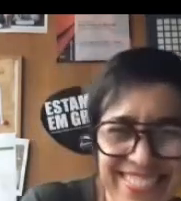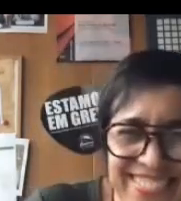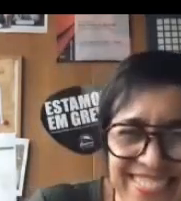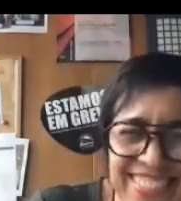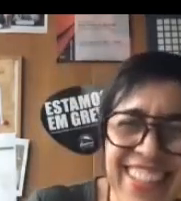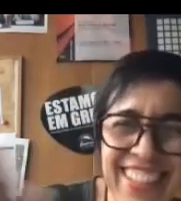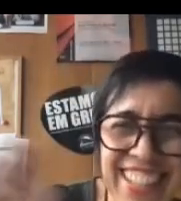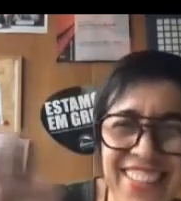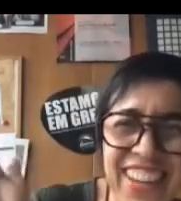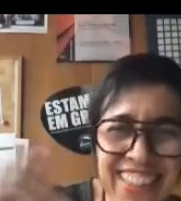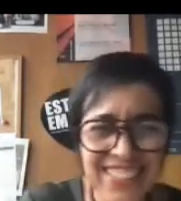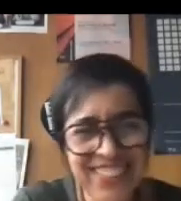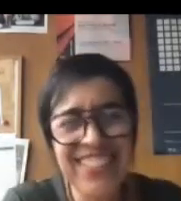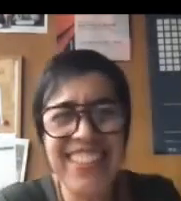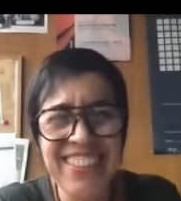Obrigado.